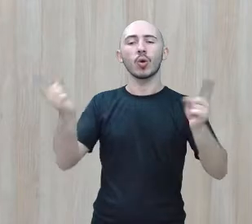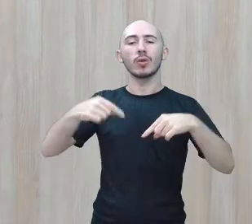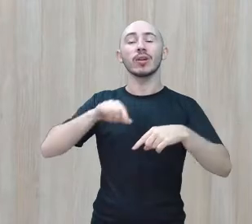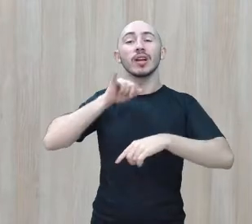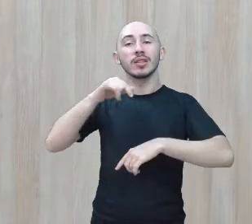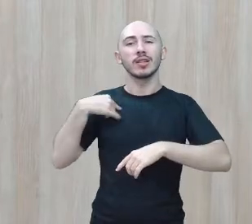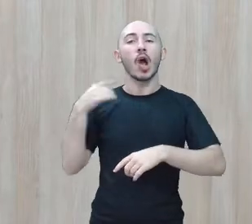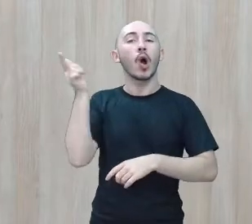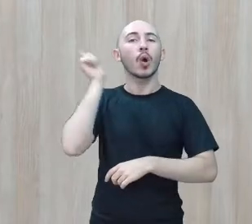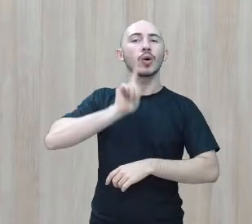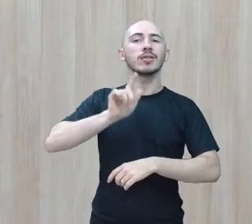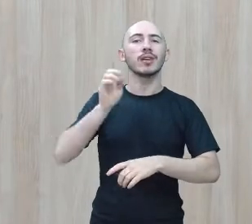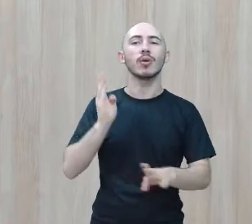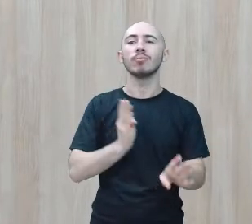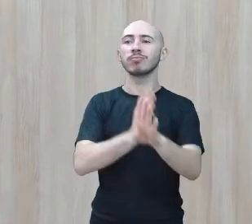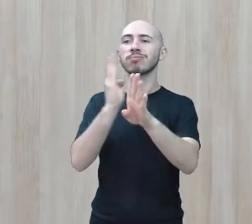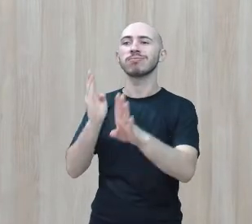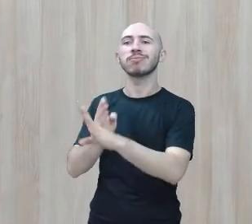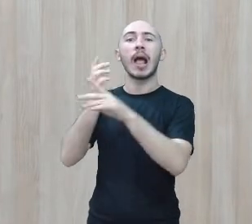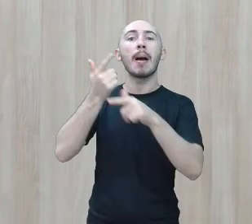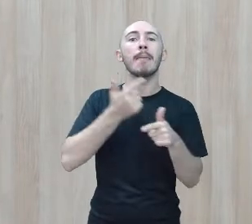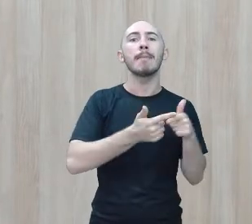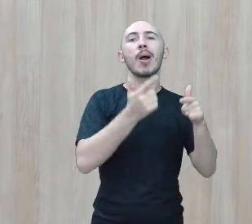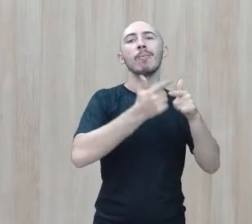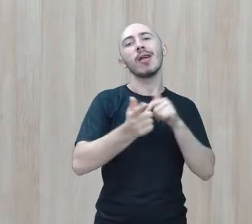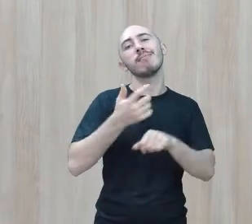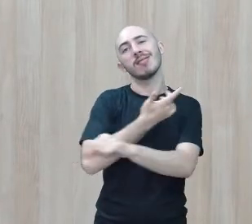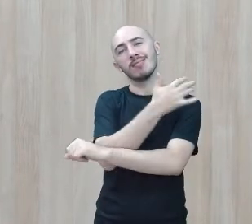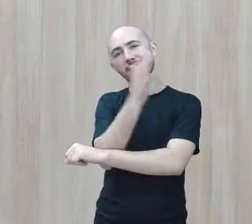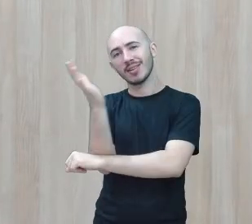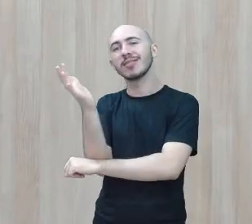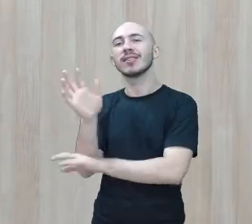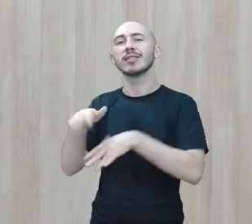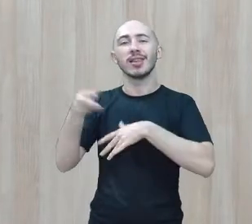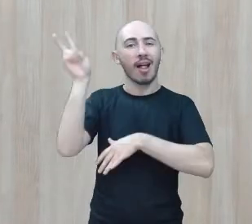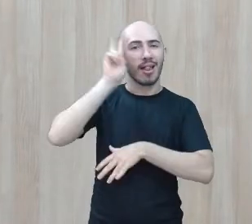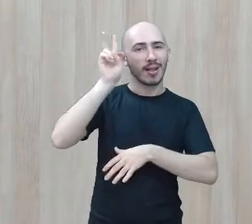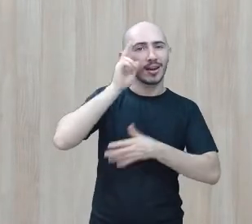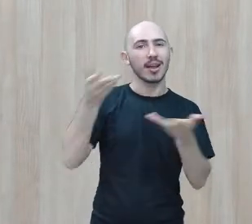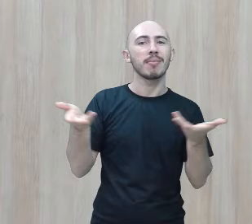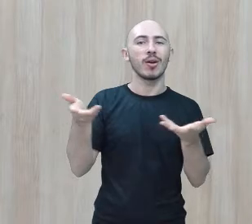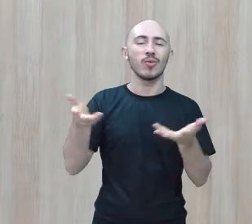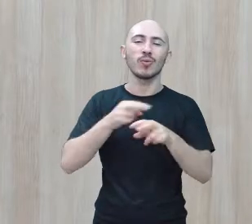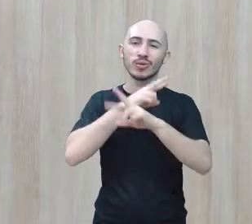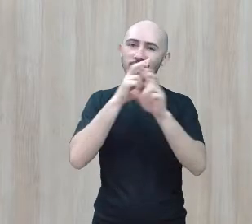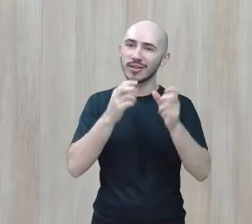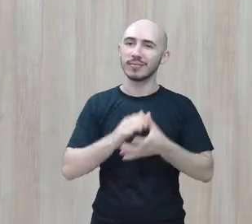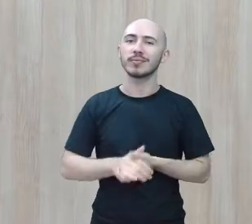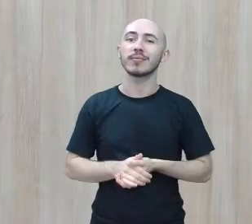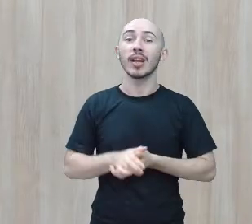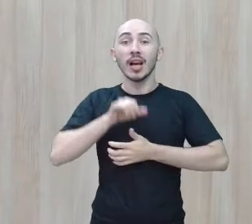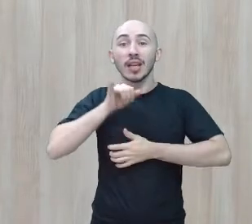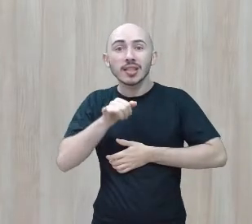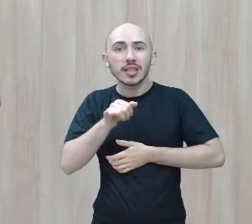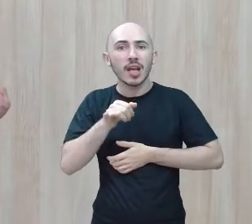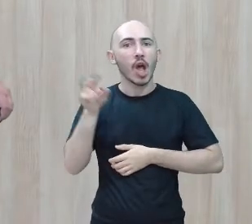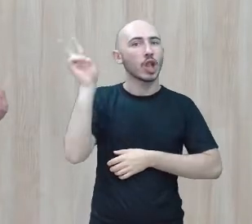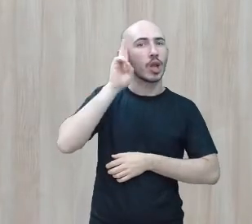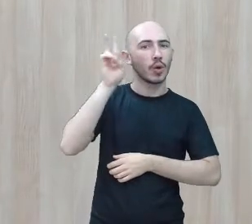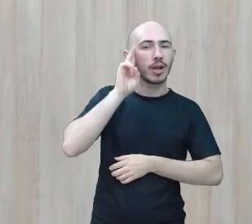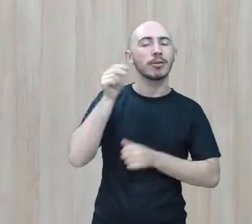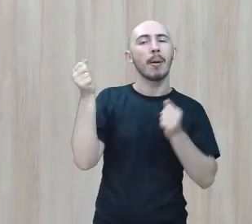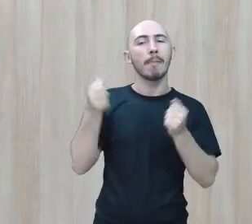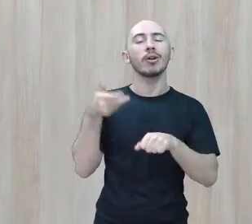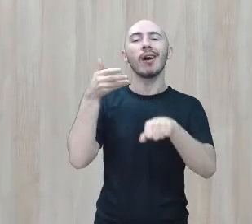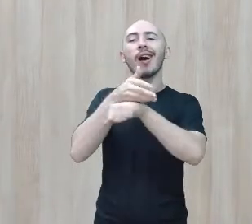conseguiu identificar problemas ambientais. E quem lembra o que a gente está falando hoje. E para quem não lembrar, vai lá no